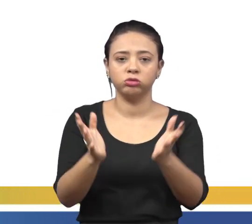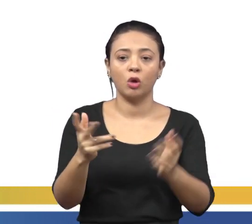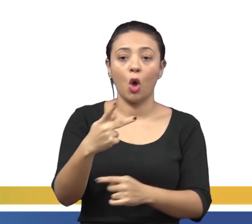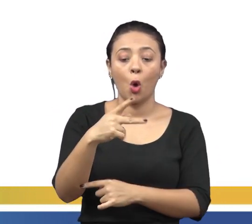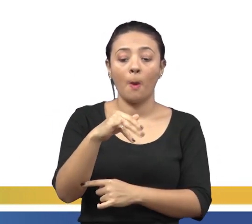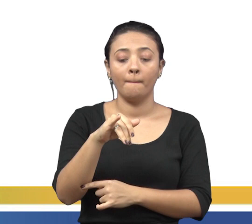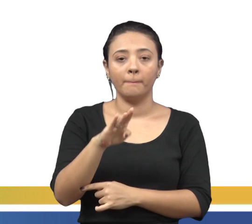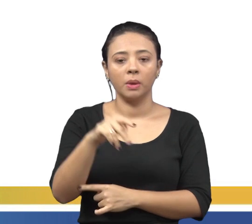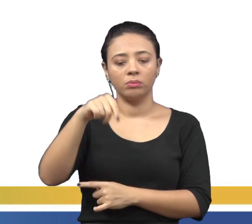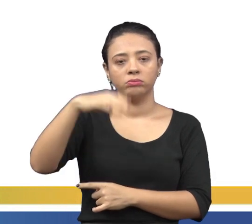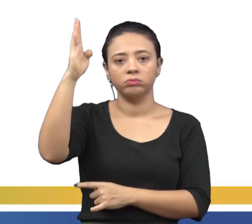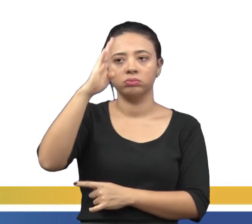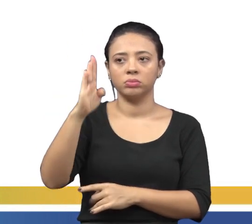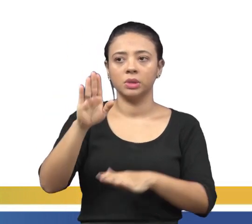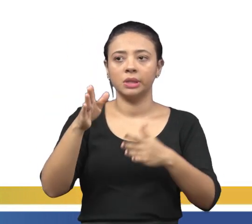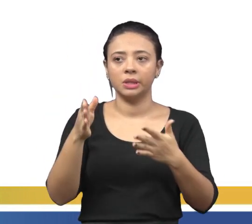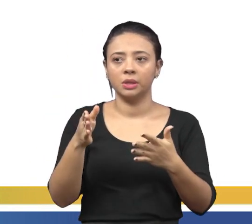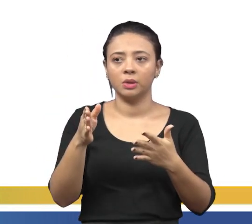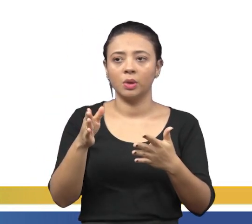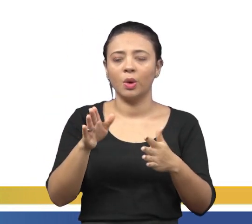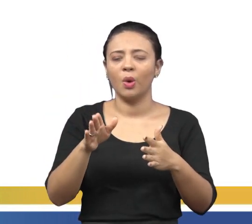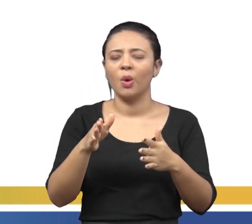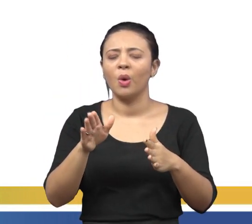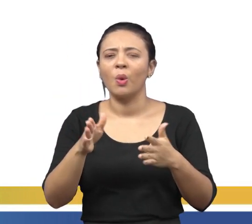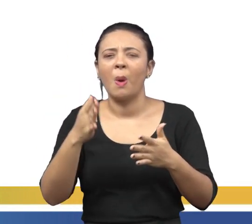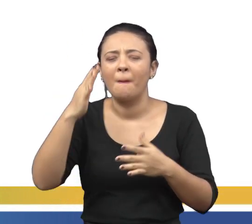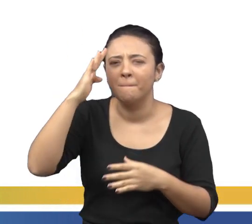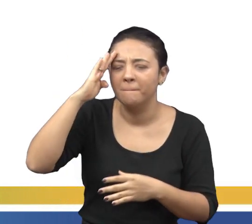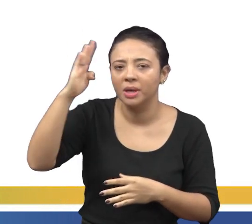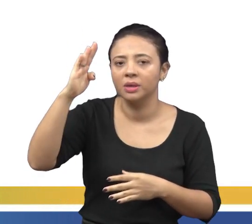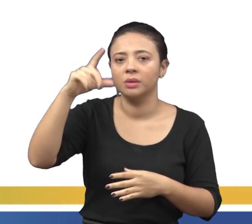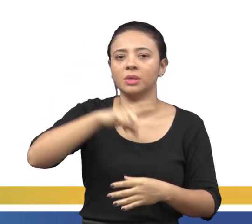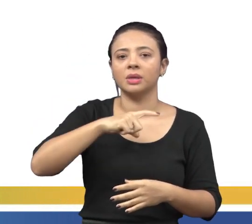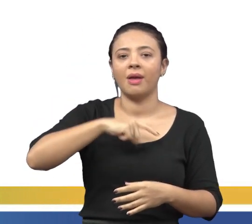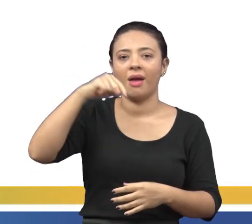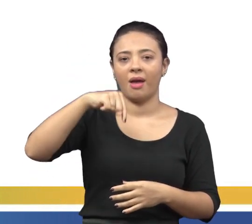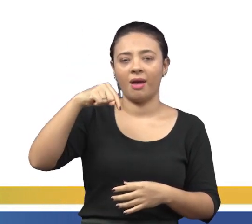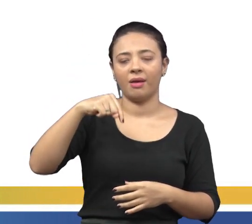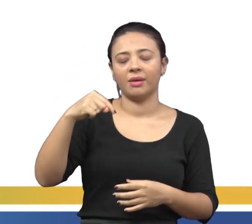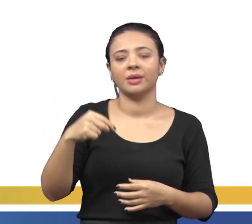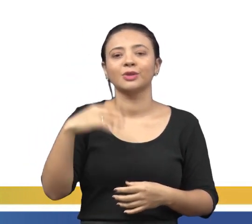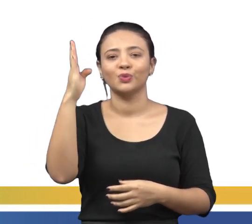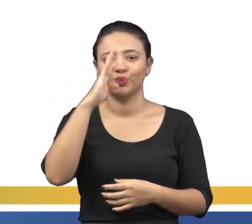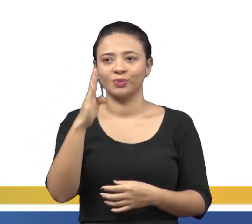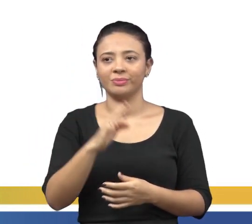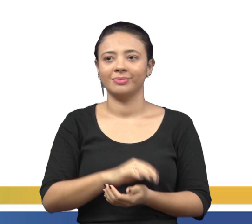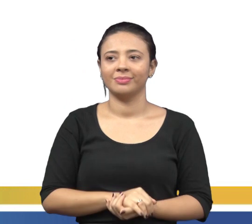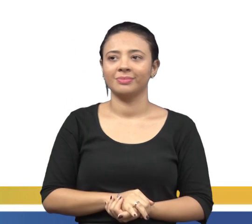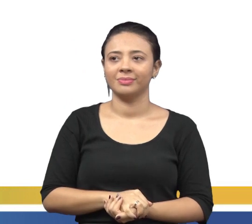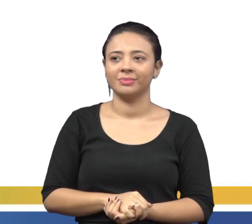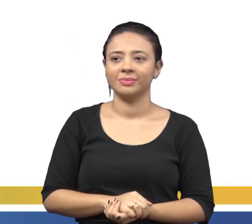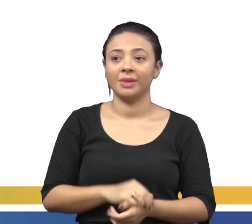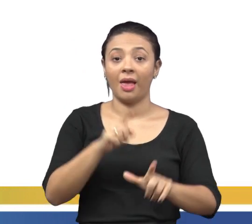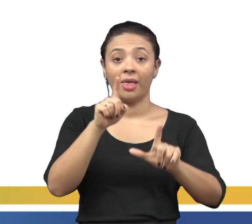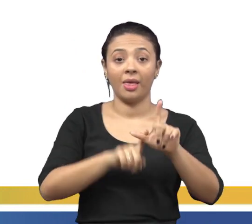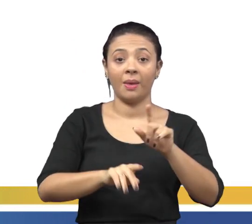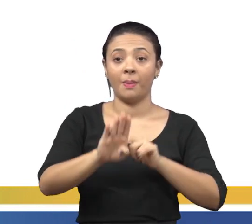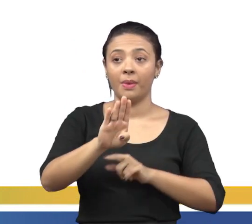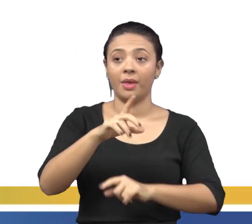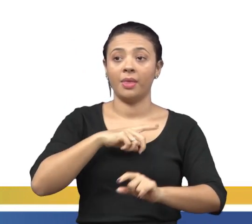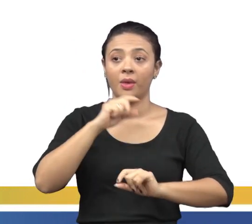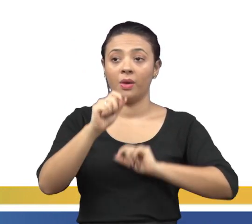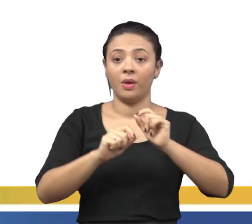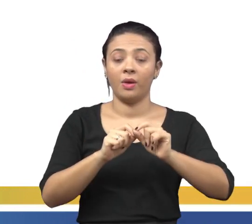Nesse contexto, o tipo de prática predominante pessoal, a gente vem aqui logo de cara, tá? Na letra B,